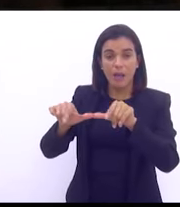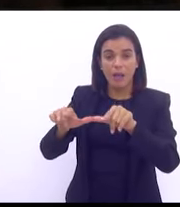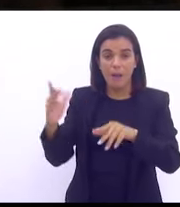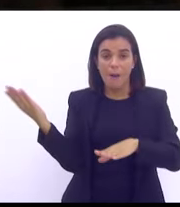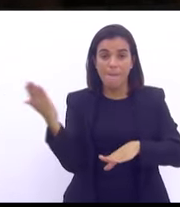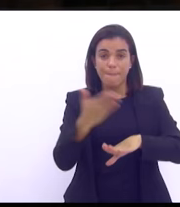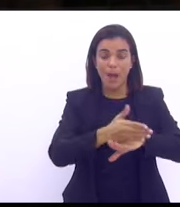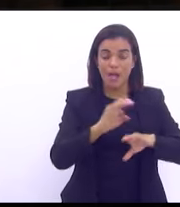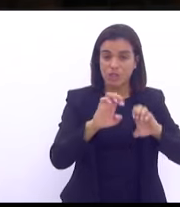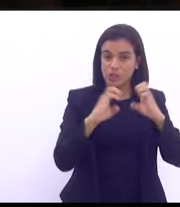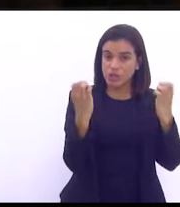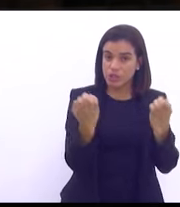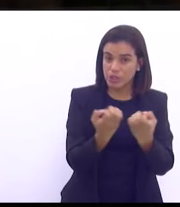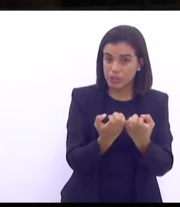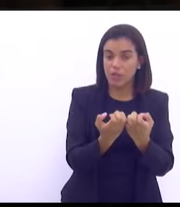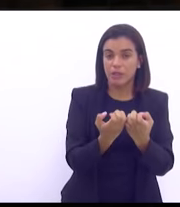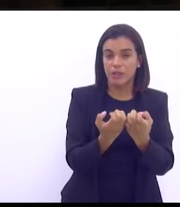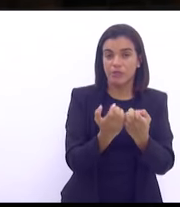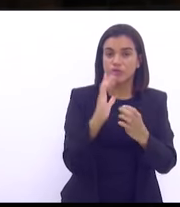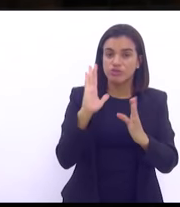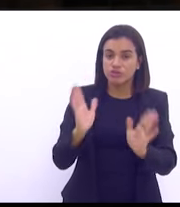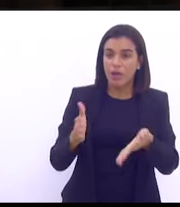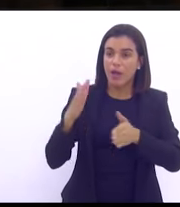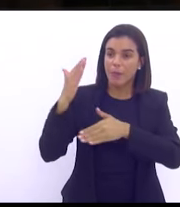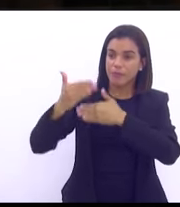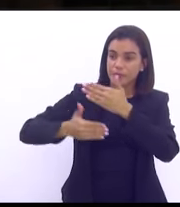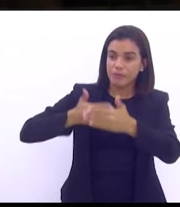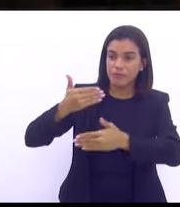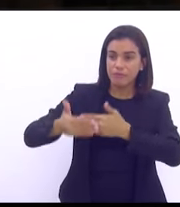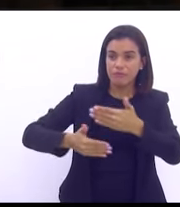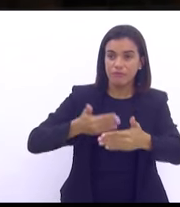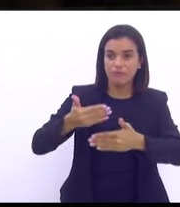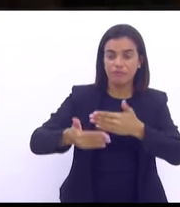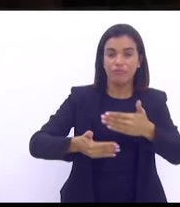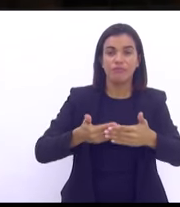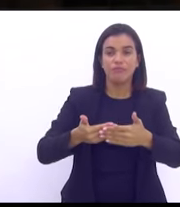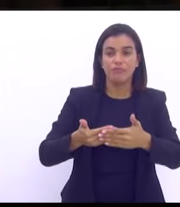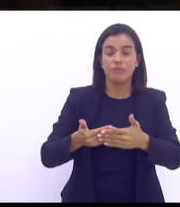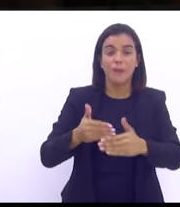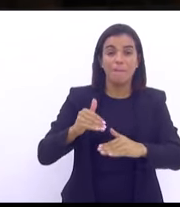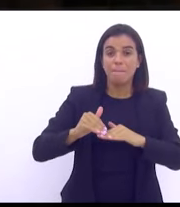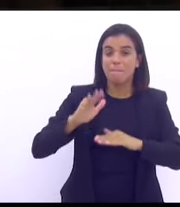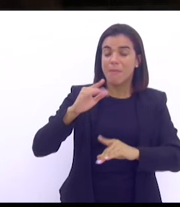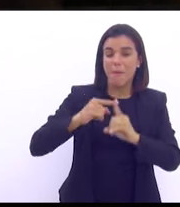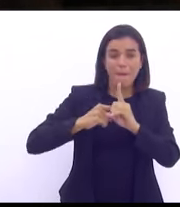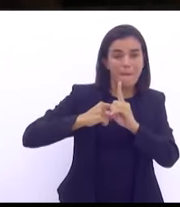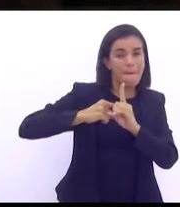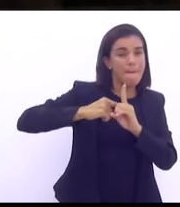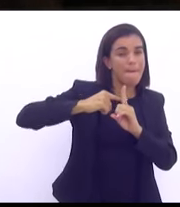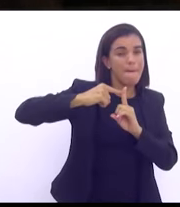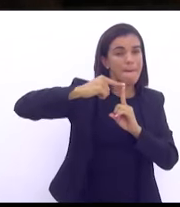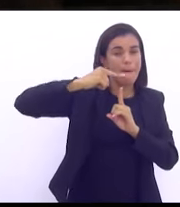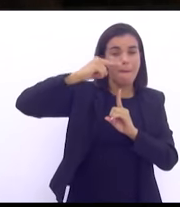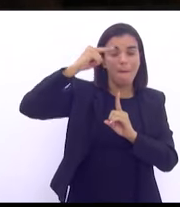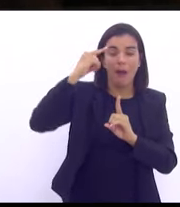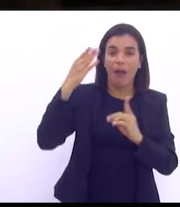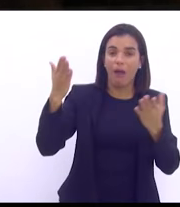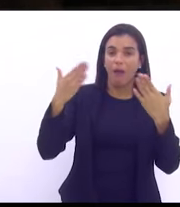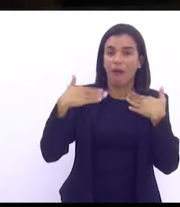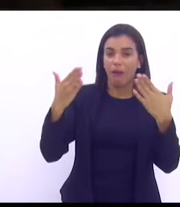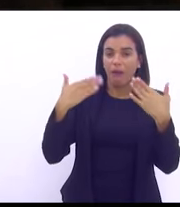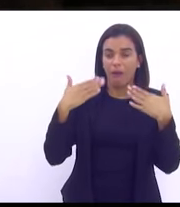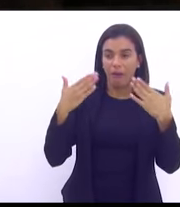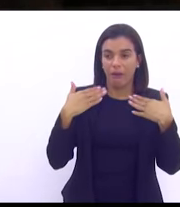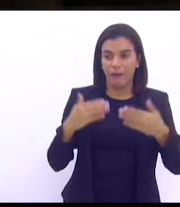Dentro, que historicamente são sempre as temperaturas mais altas no município da